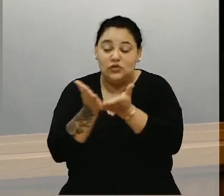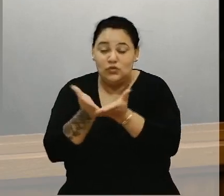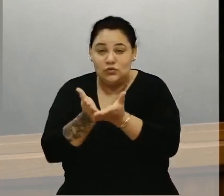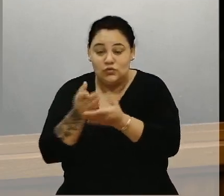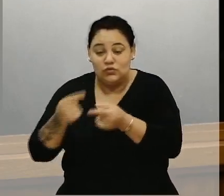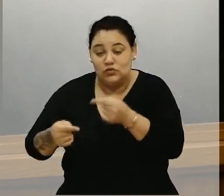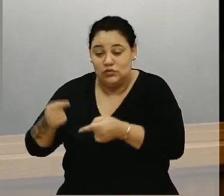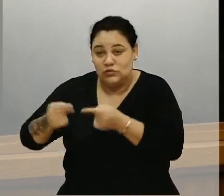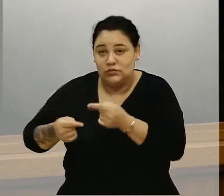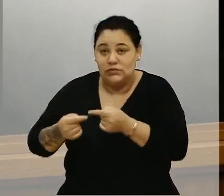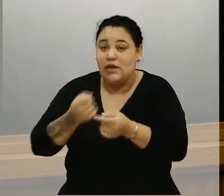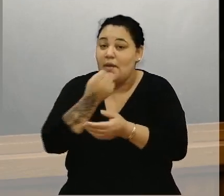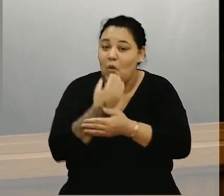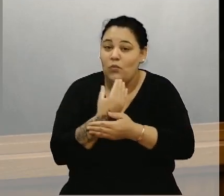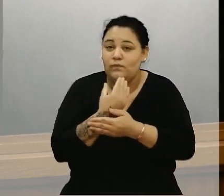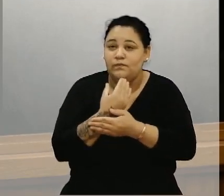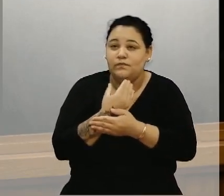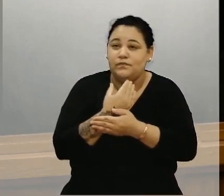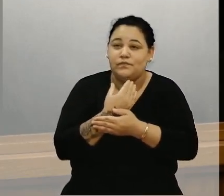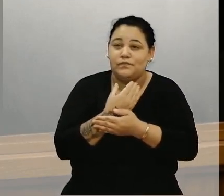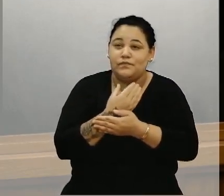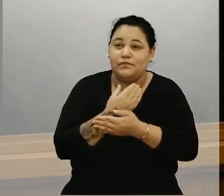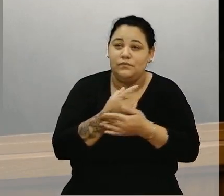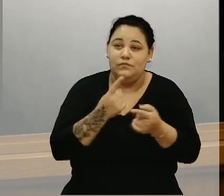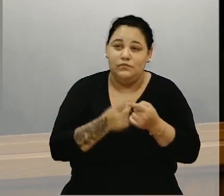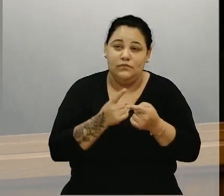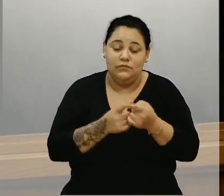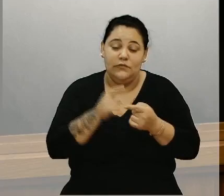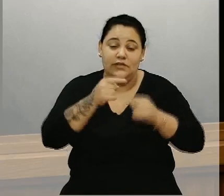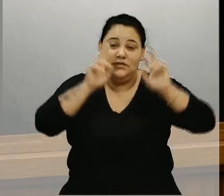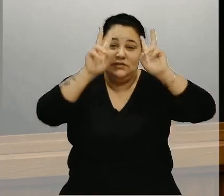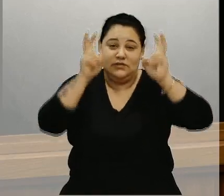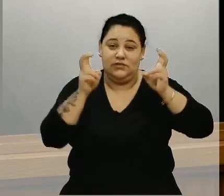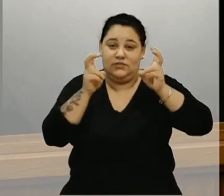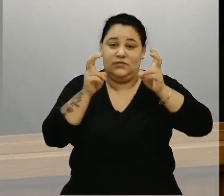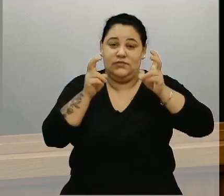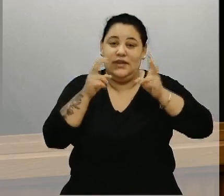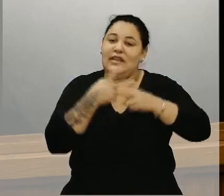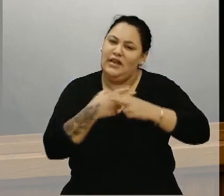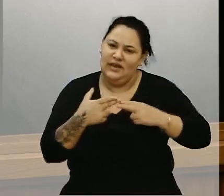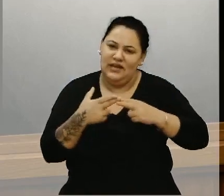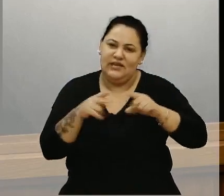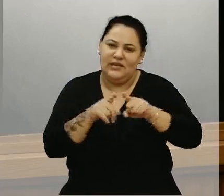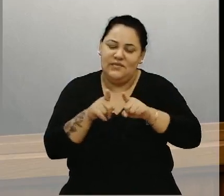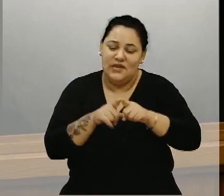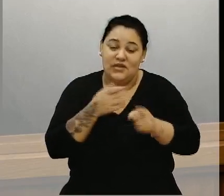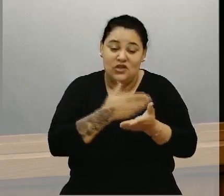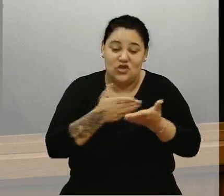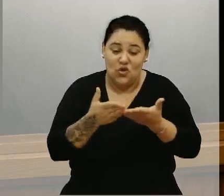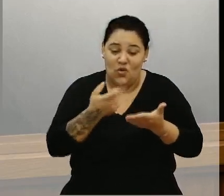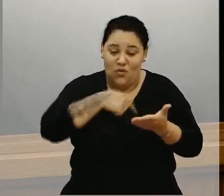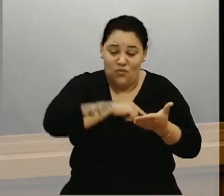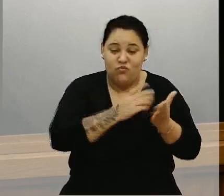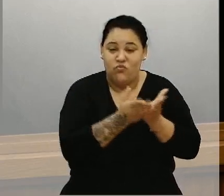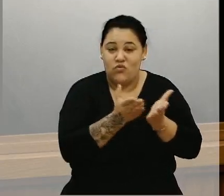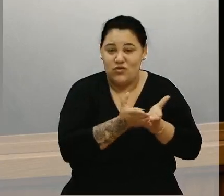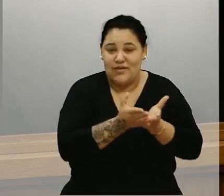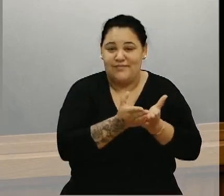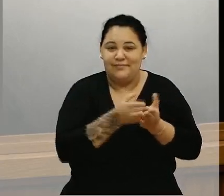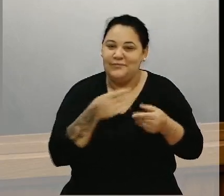isso é bom, porque cada vez mais esse tema será estudado e debatido.